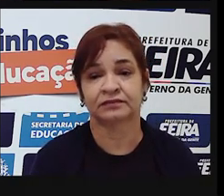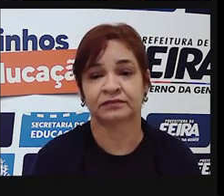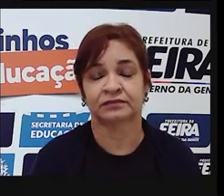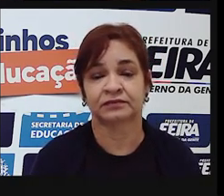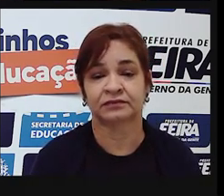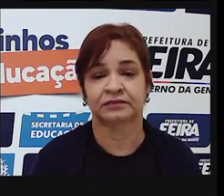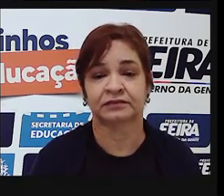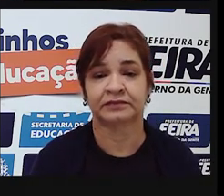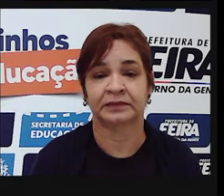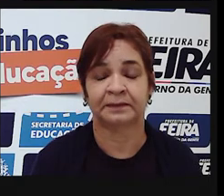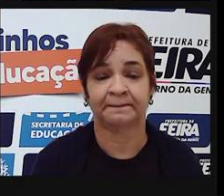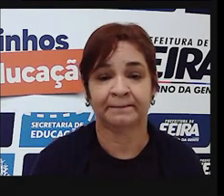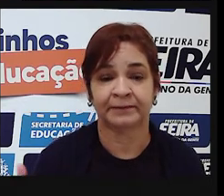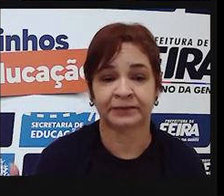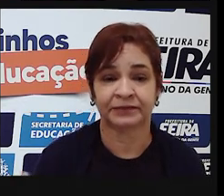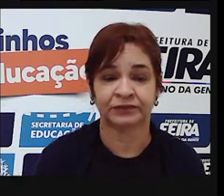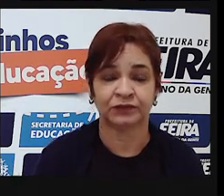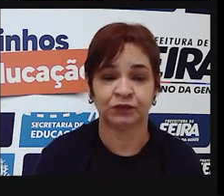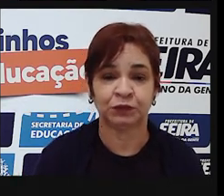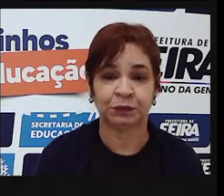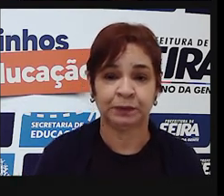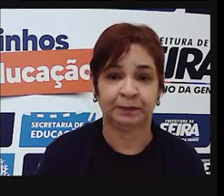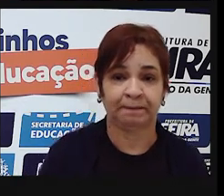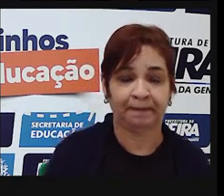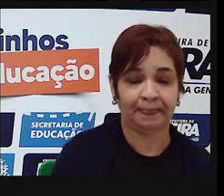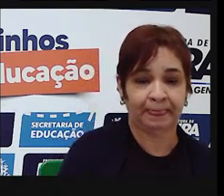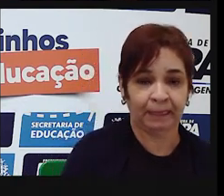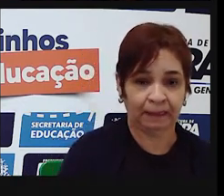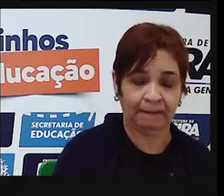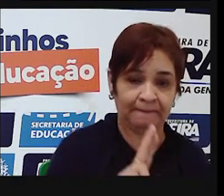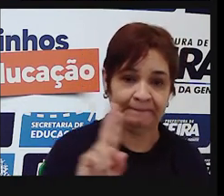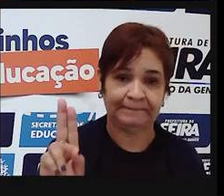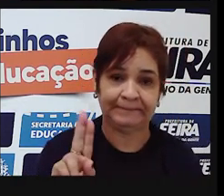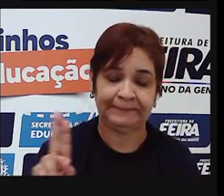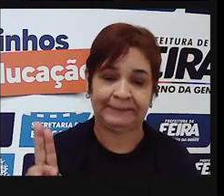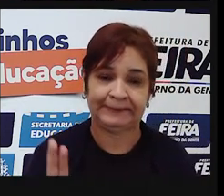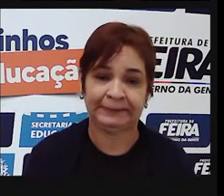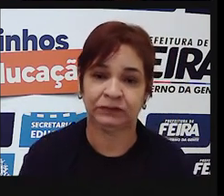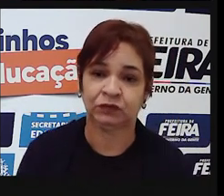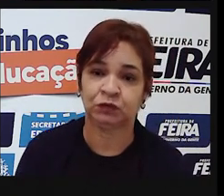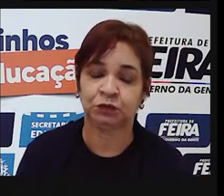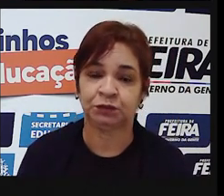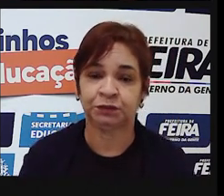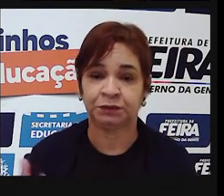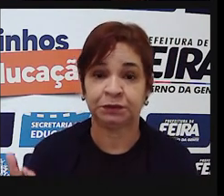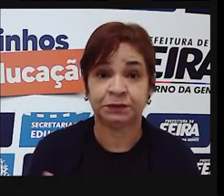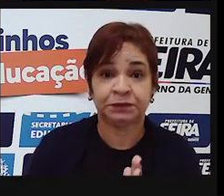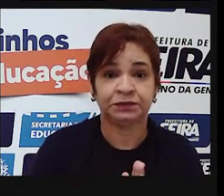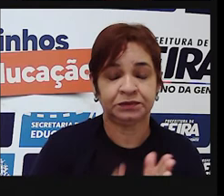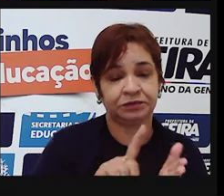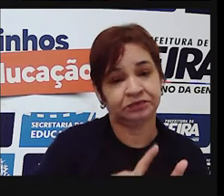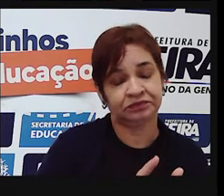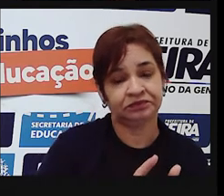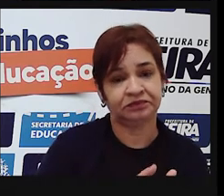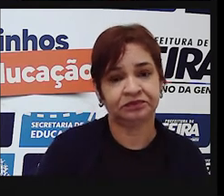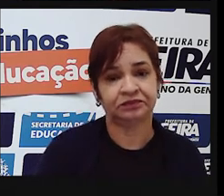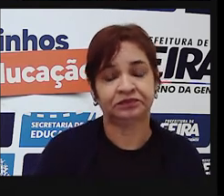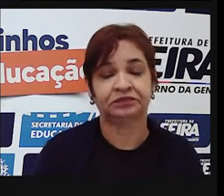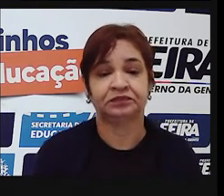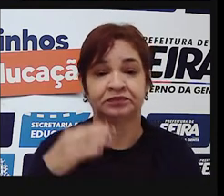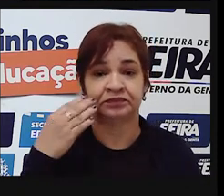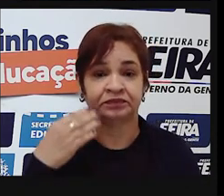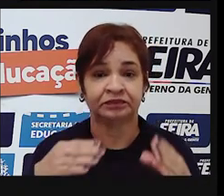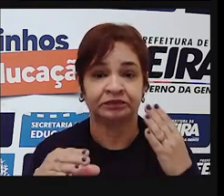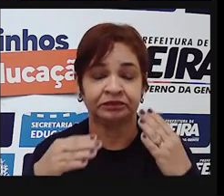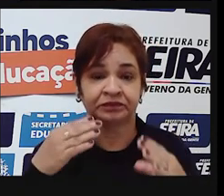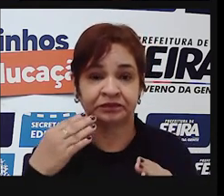Daniela Mercury de Almeida Versosa. Antes da fama, chegou a ser backing